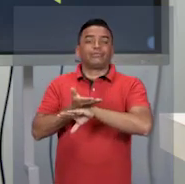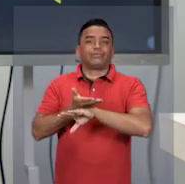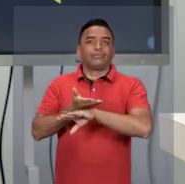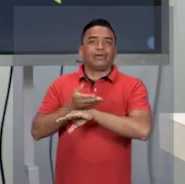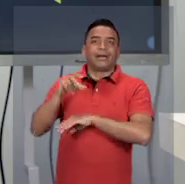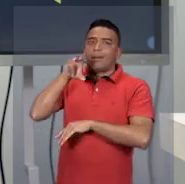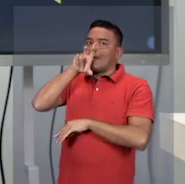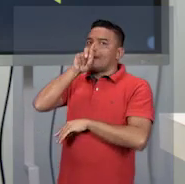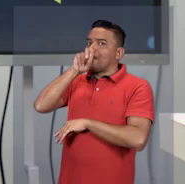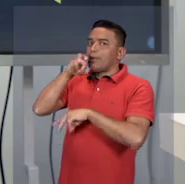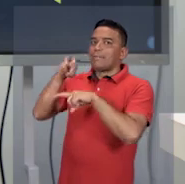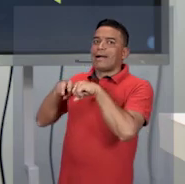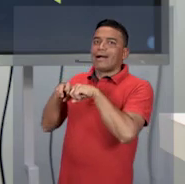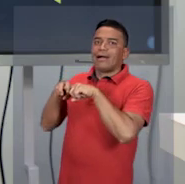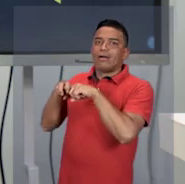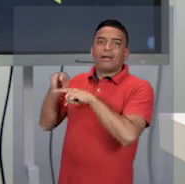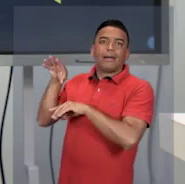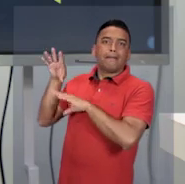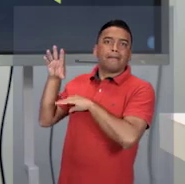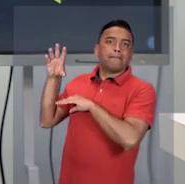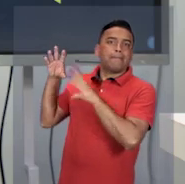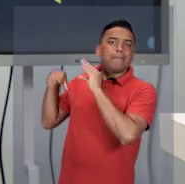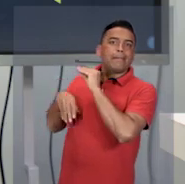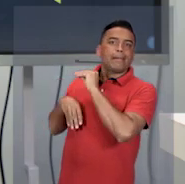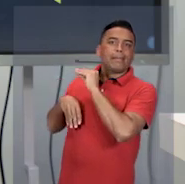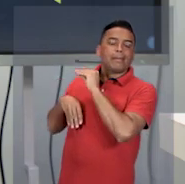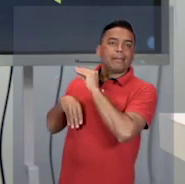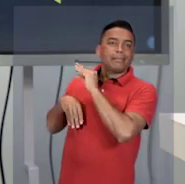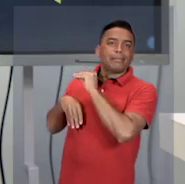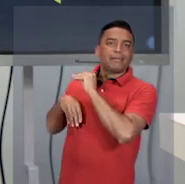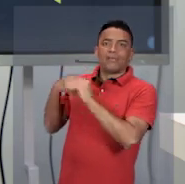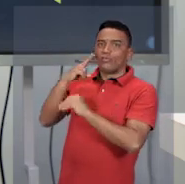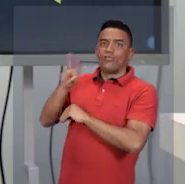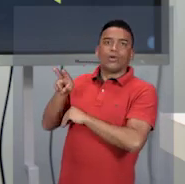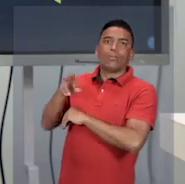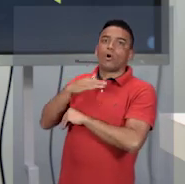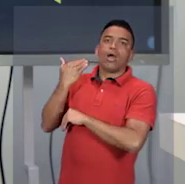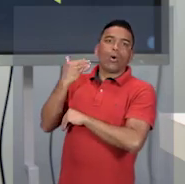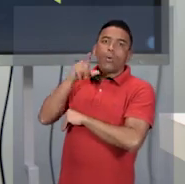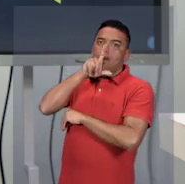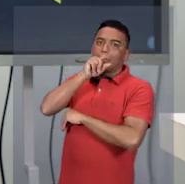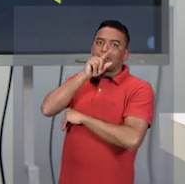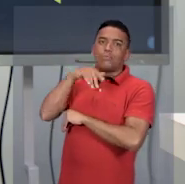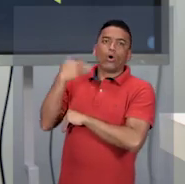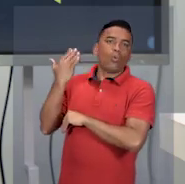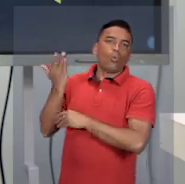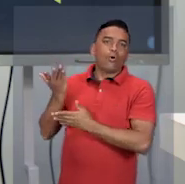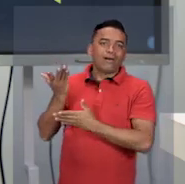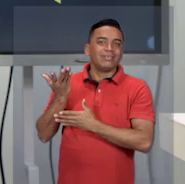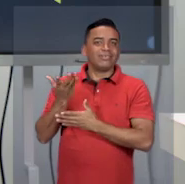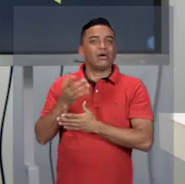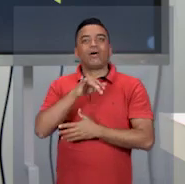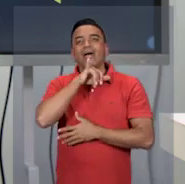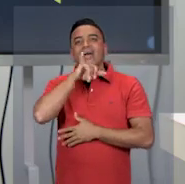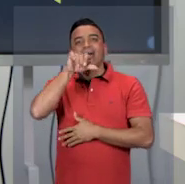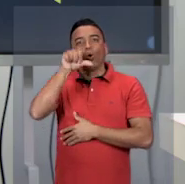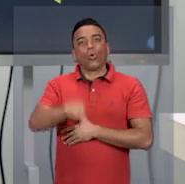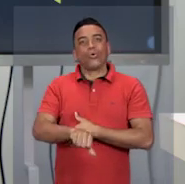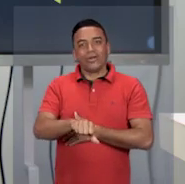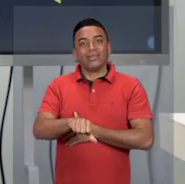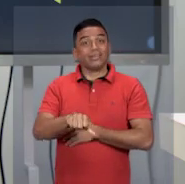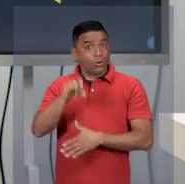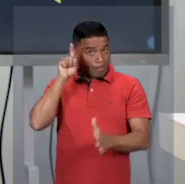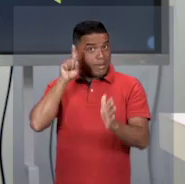morreu, que passar muito tempo online é algo ruim. Essa foi uma questão que caiu no Enem, essa foi